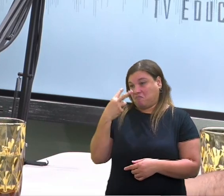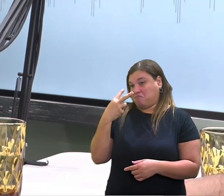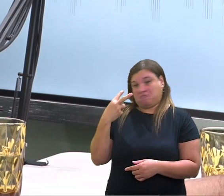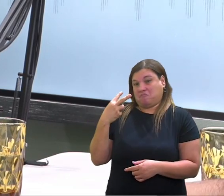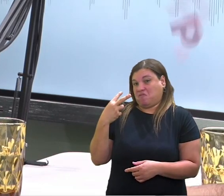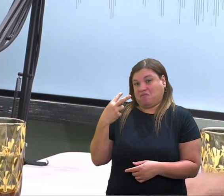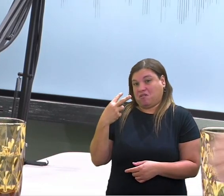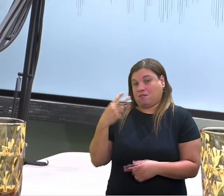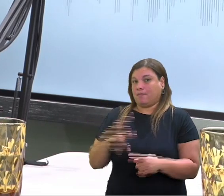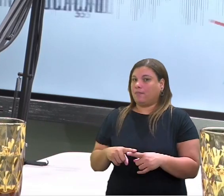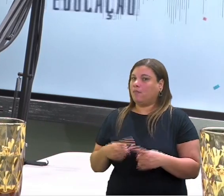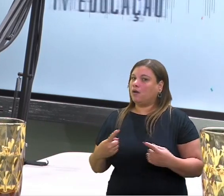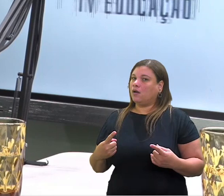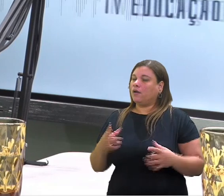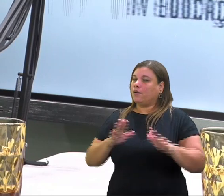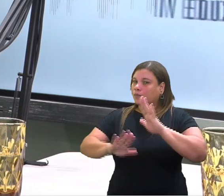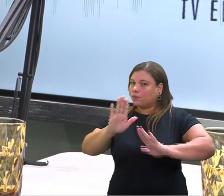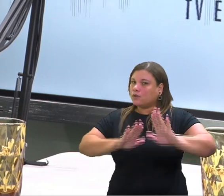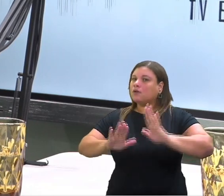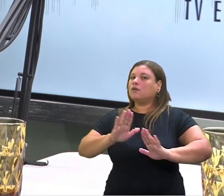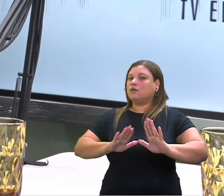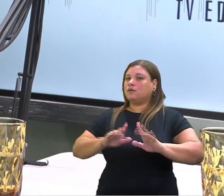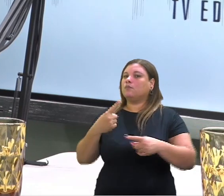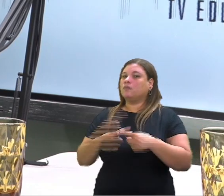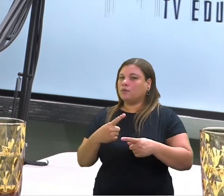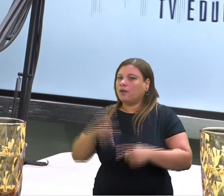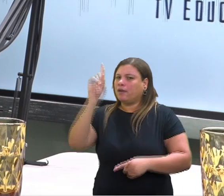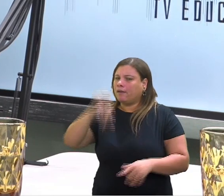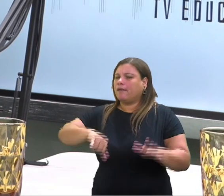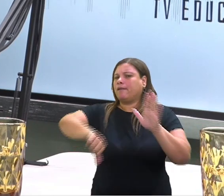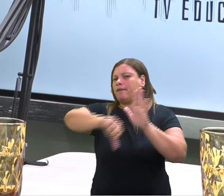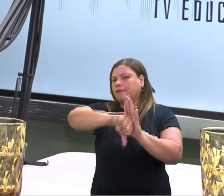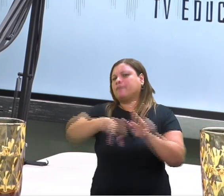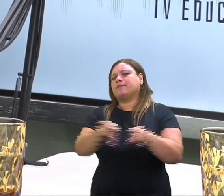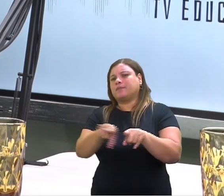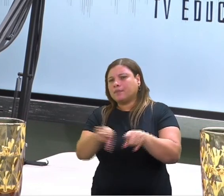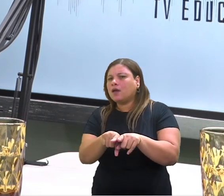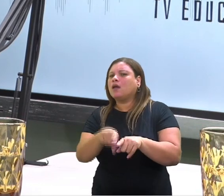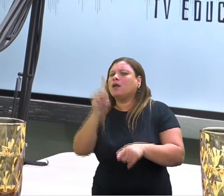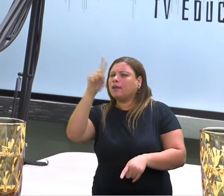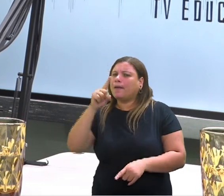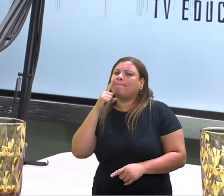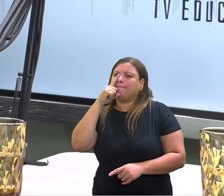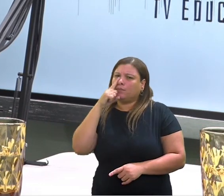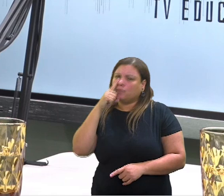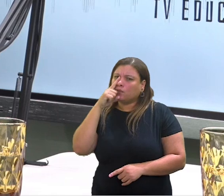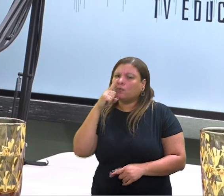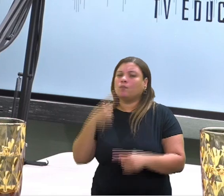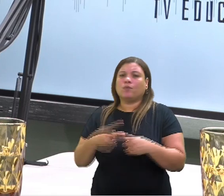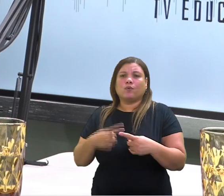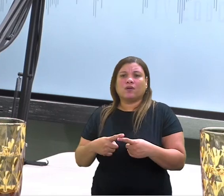eu acuso, e muitas vezes sem saber, ou até sabendo qual é a reação da pessoa que está recebendo aquilo